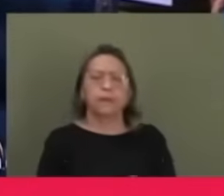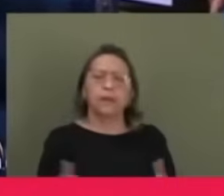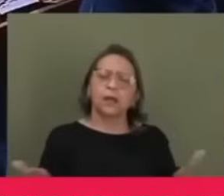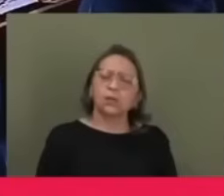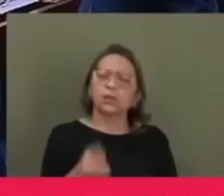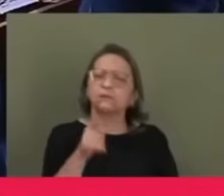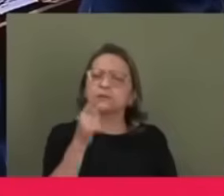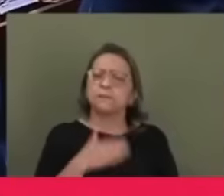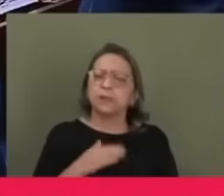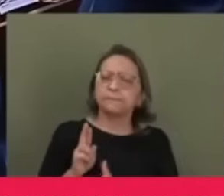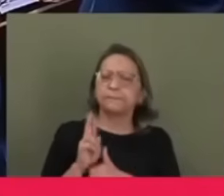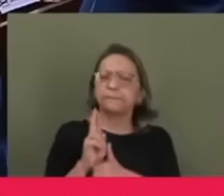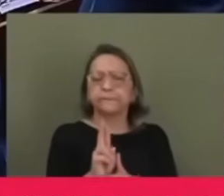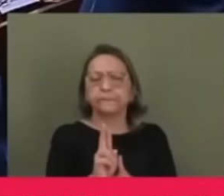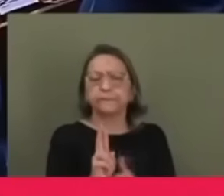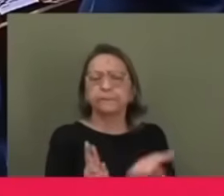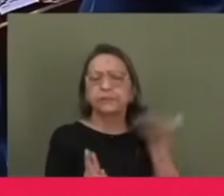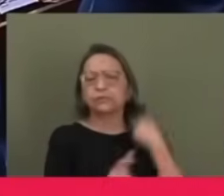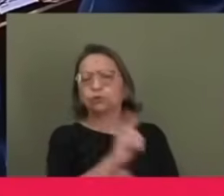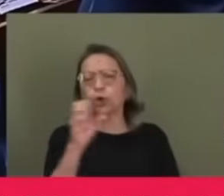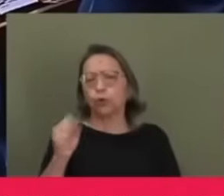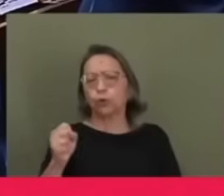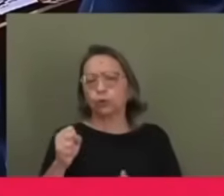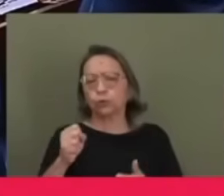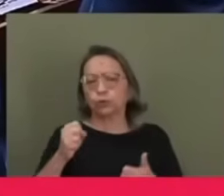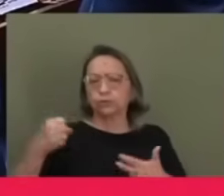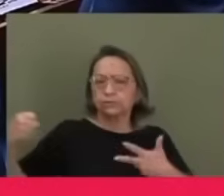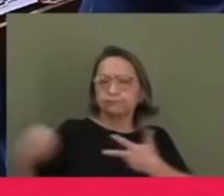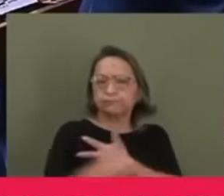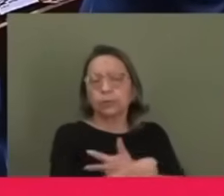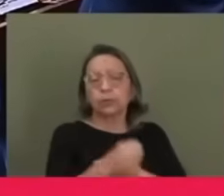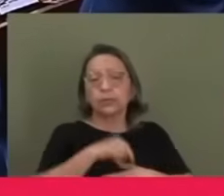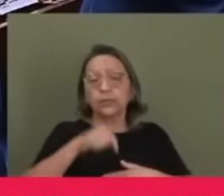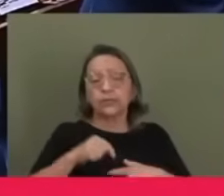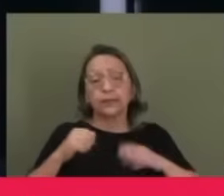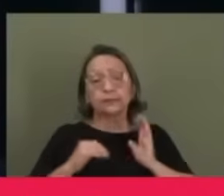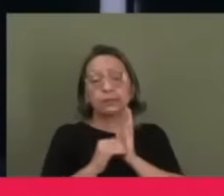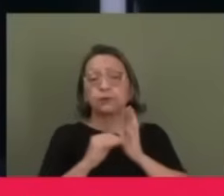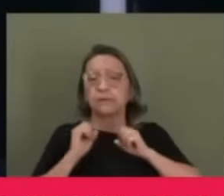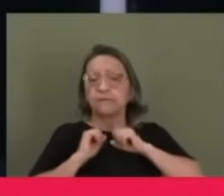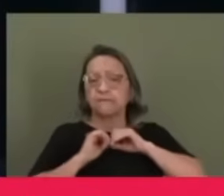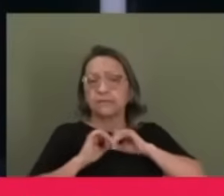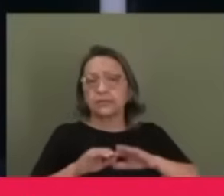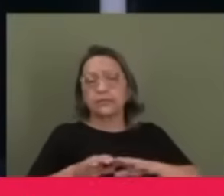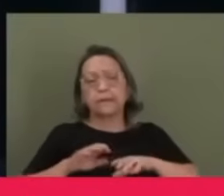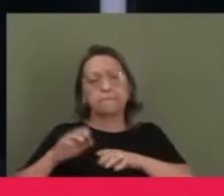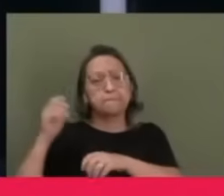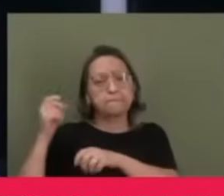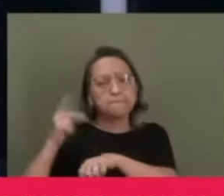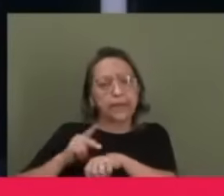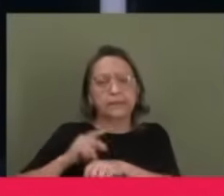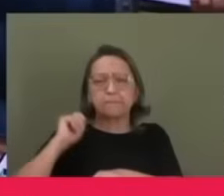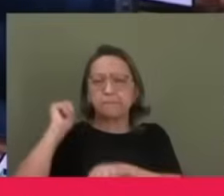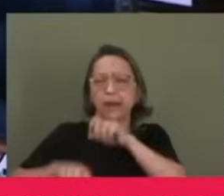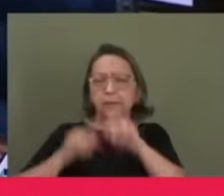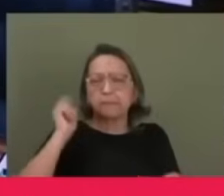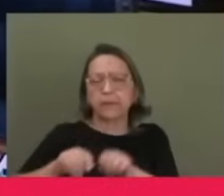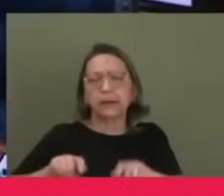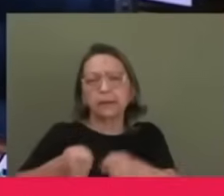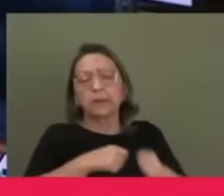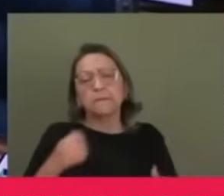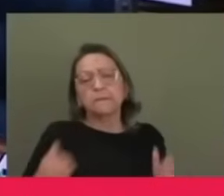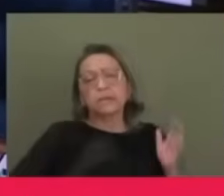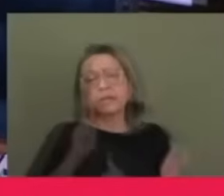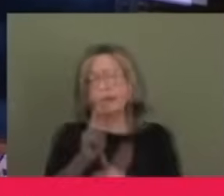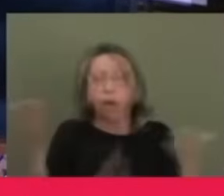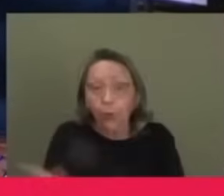senhor me representou no dia 8 de janeiro, quando essa casa foi invadida, apedrejada, quebrada por marginais que alguns aqui no